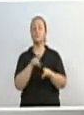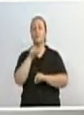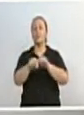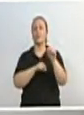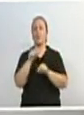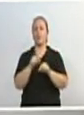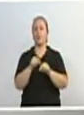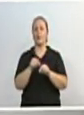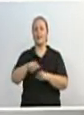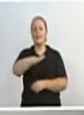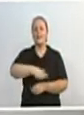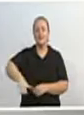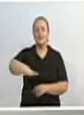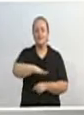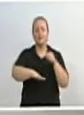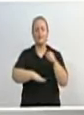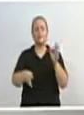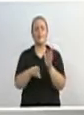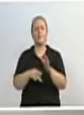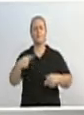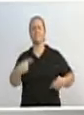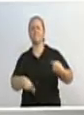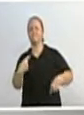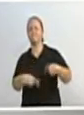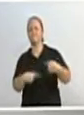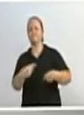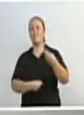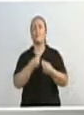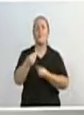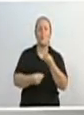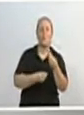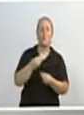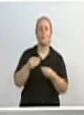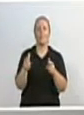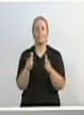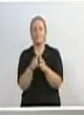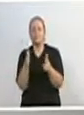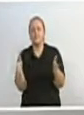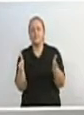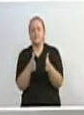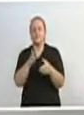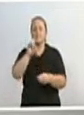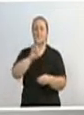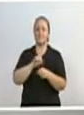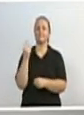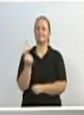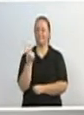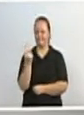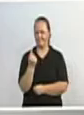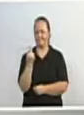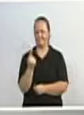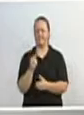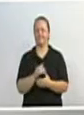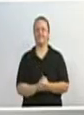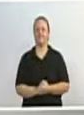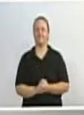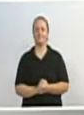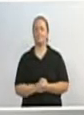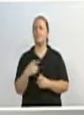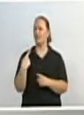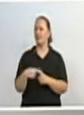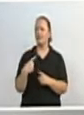Políticas Governamentais de Micro e Pequena Empresa, de Empresa de Pequeno Porte e de Microempreendedor Individual. E por que é importante o Fórum Municipal? Porque é a